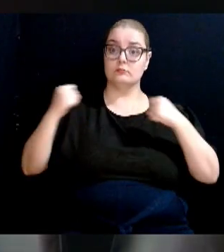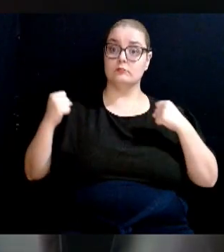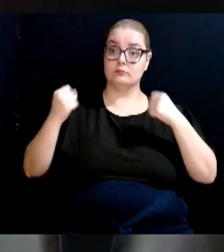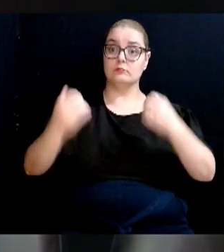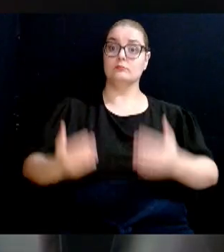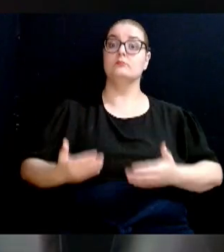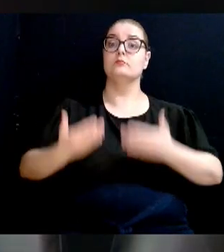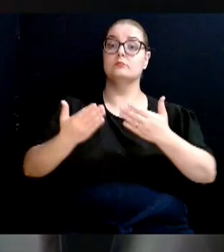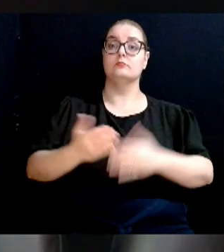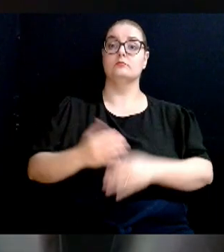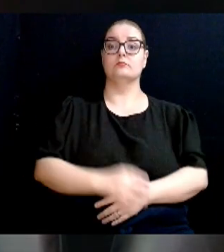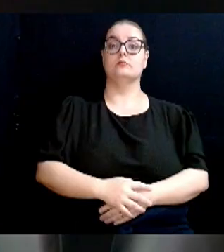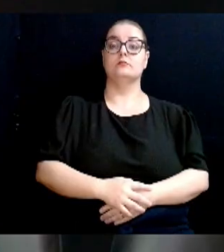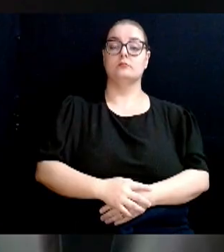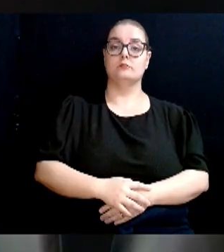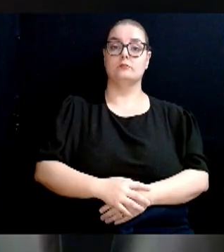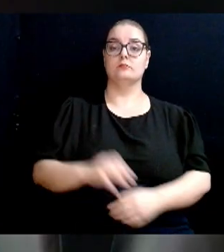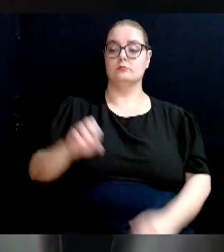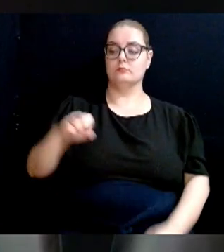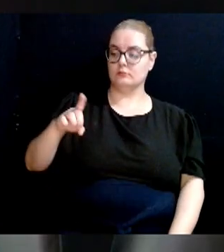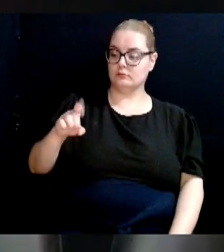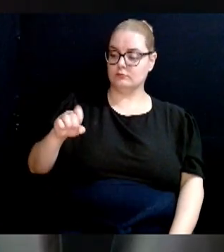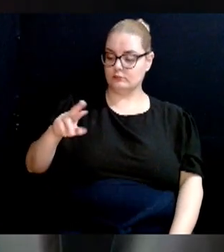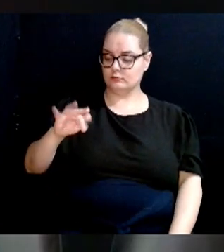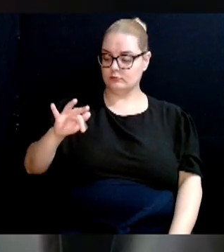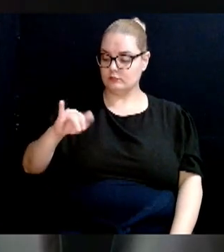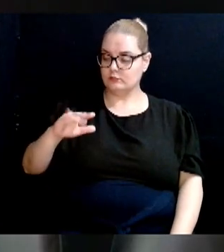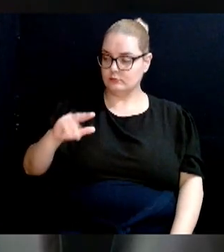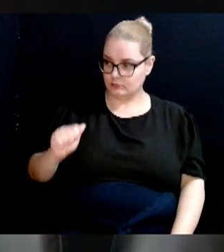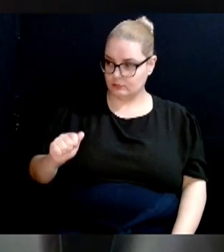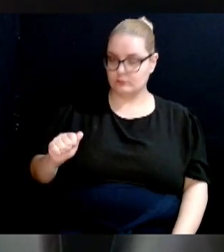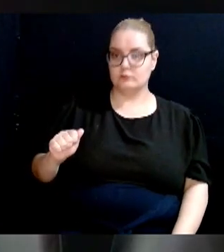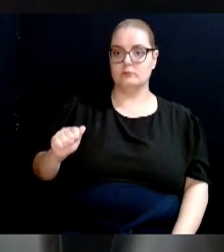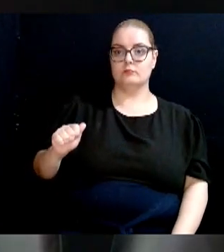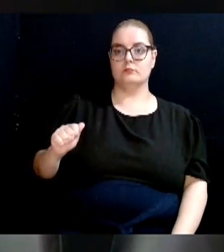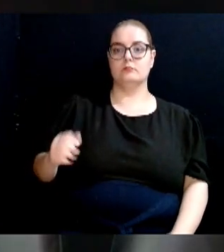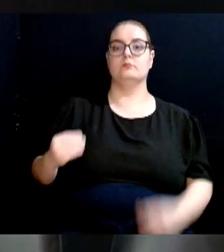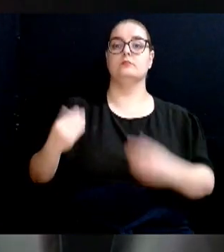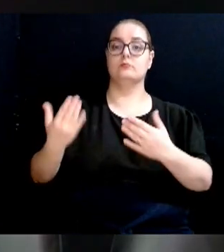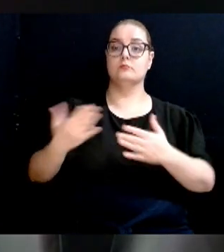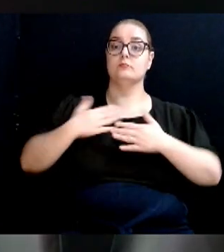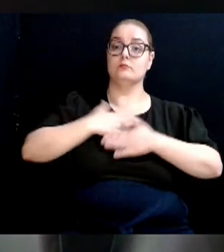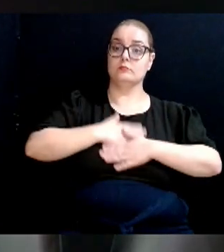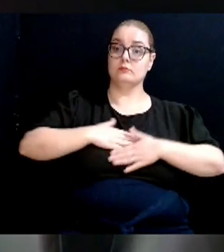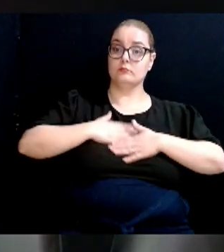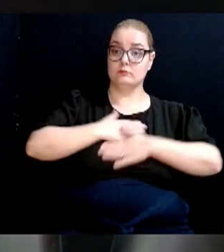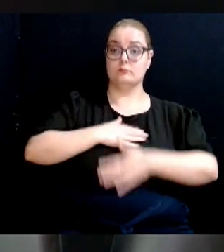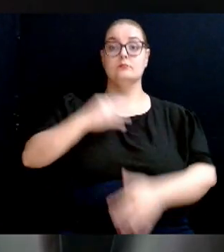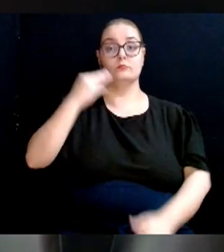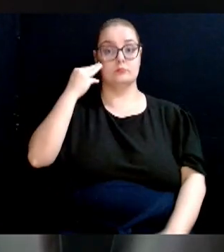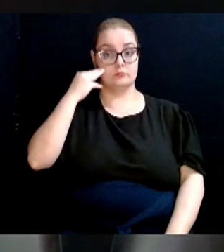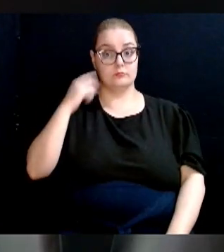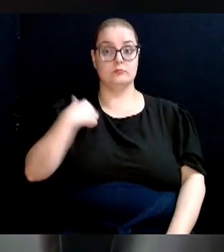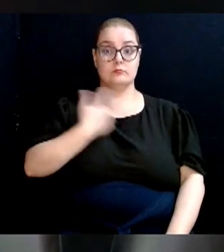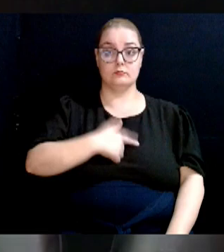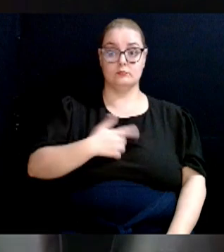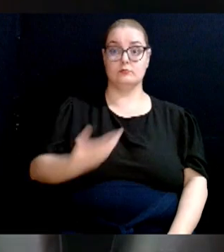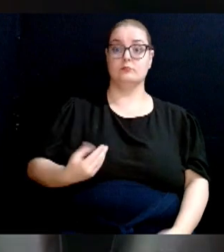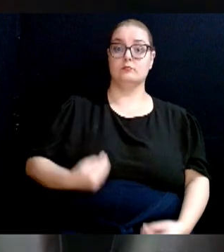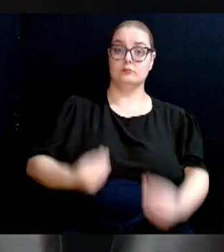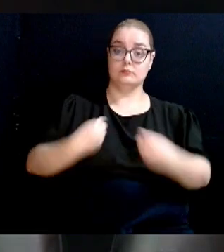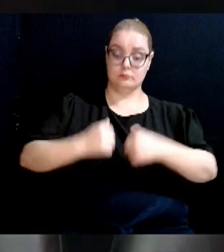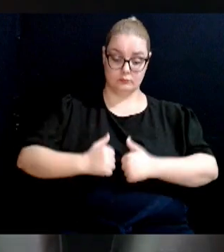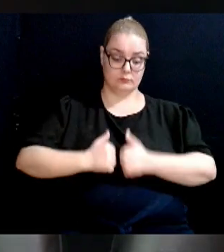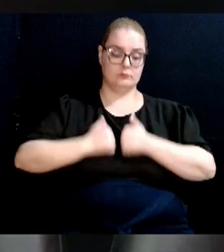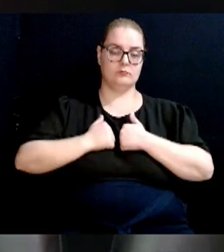a endorfina, que traz o prazer para a nossa mente, que vai trazer a nossa autoestima,